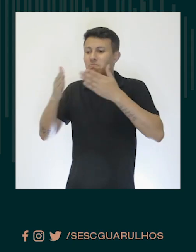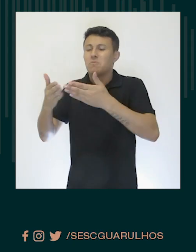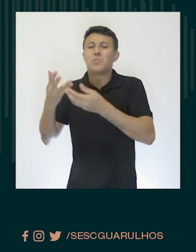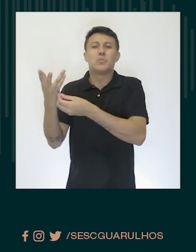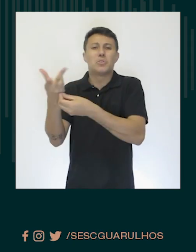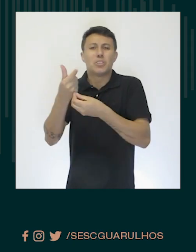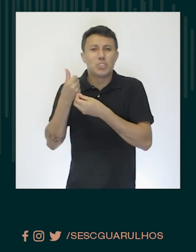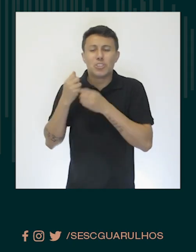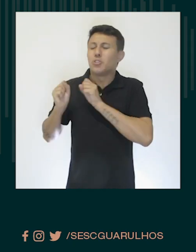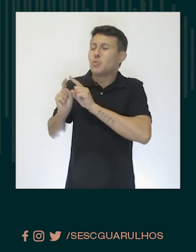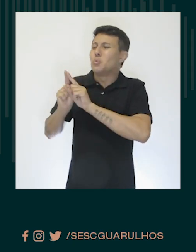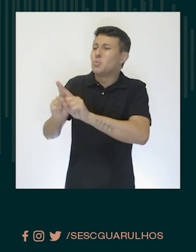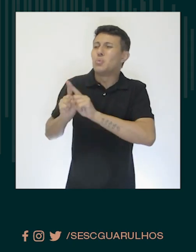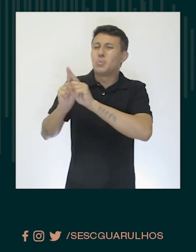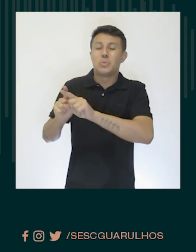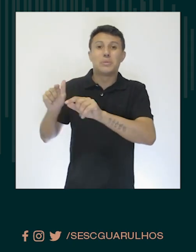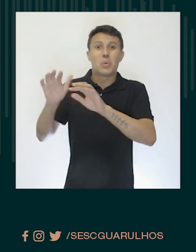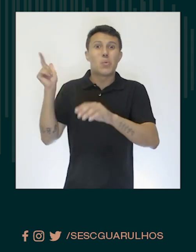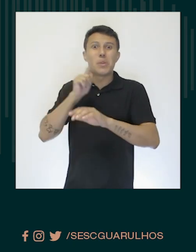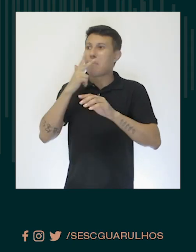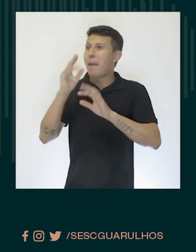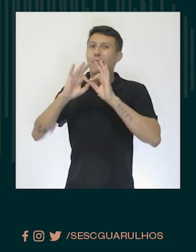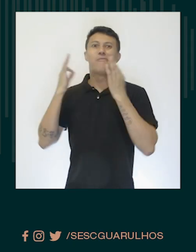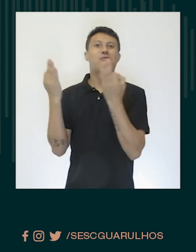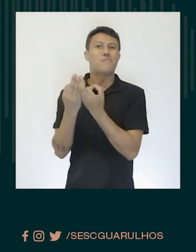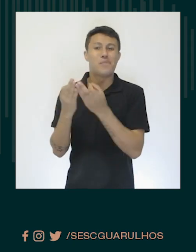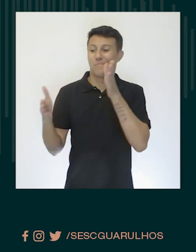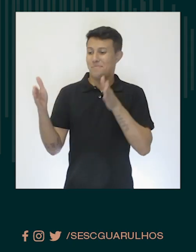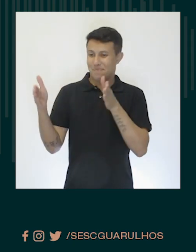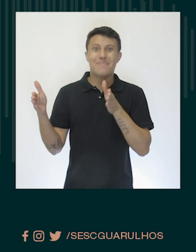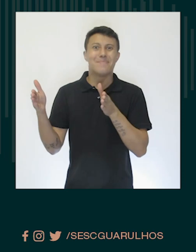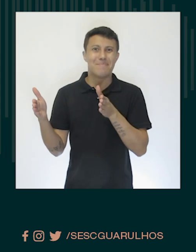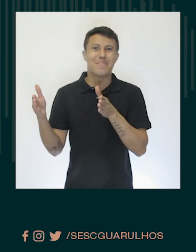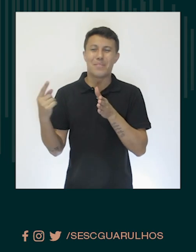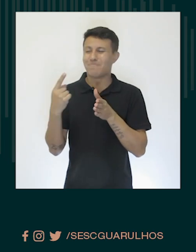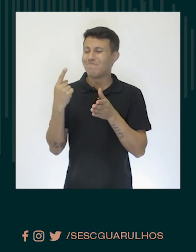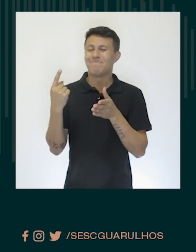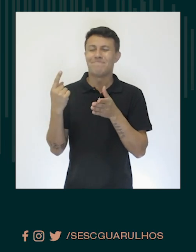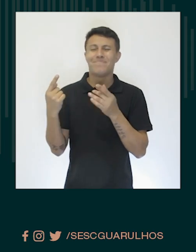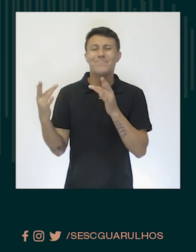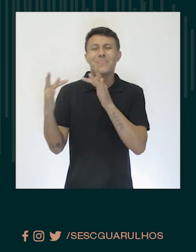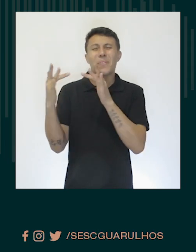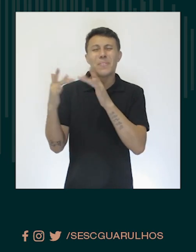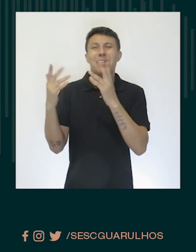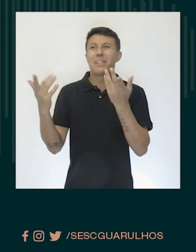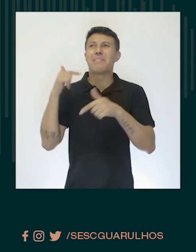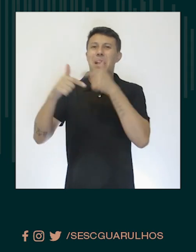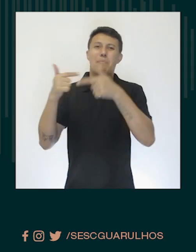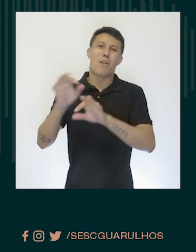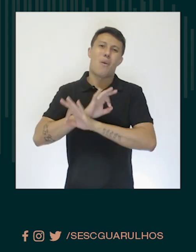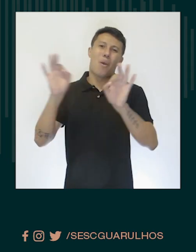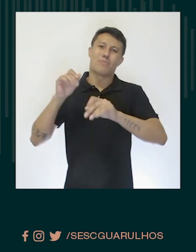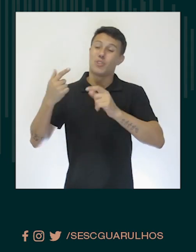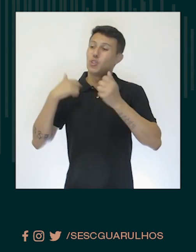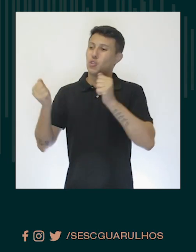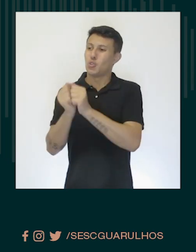aos artistas, a gente conseguiu se tornar realmente uma família durante esse período. E foi muito bom